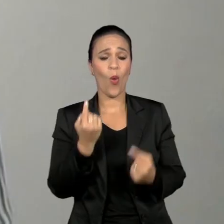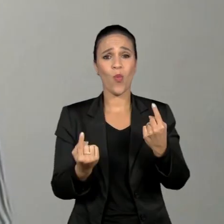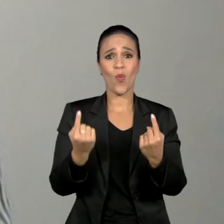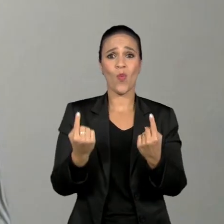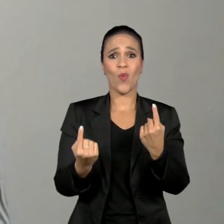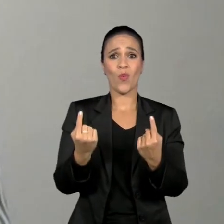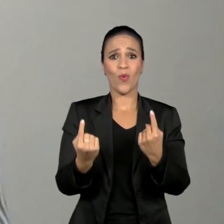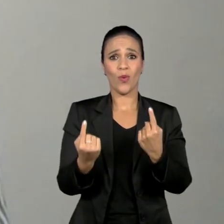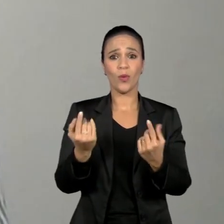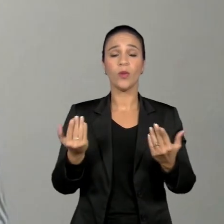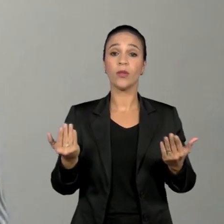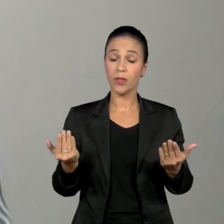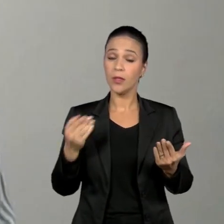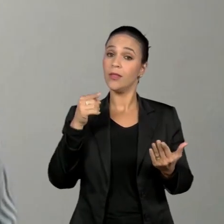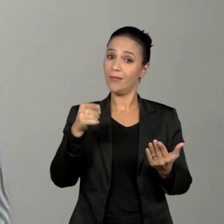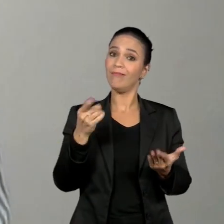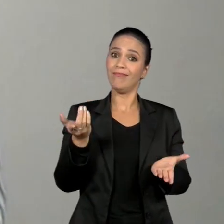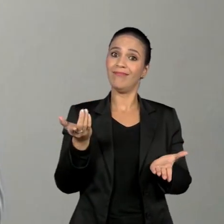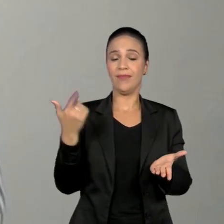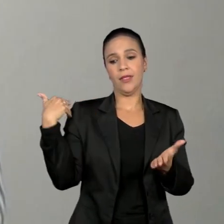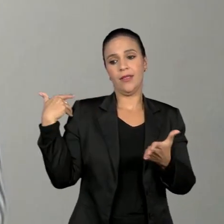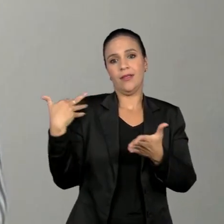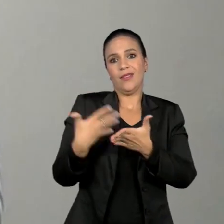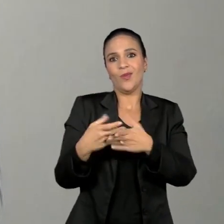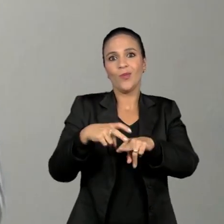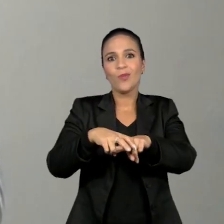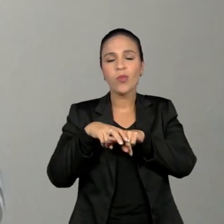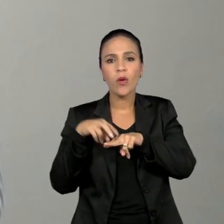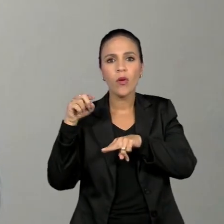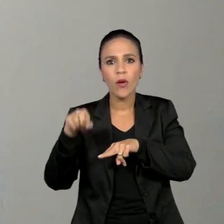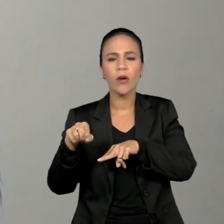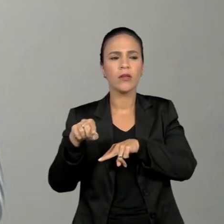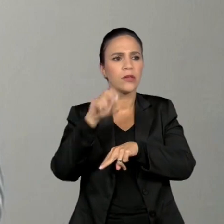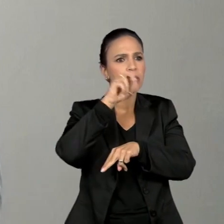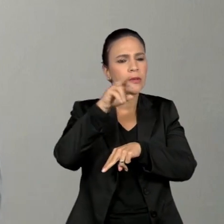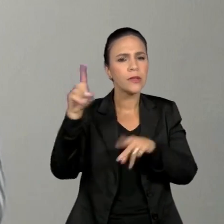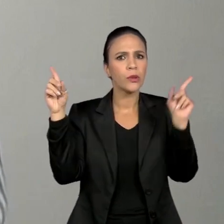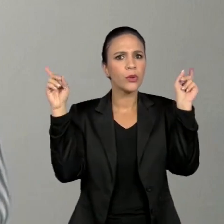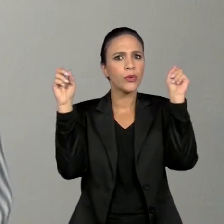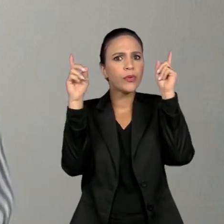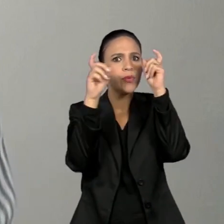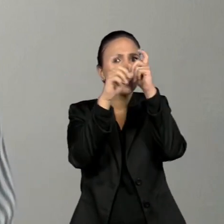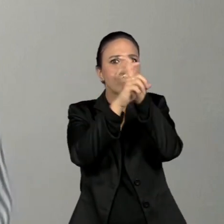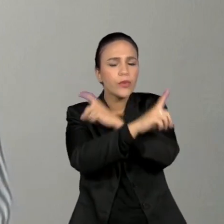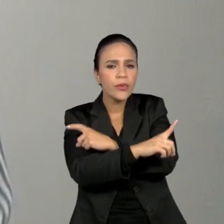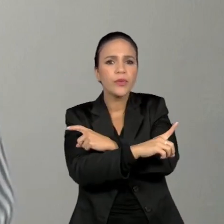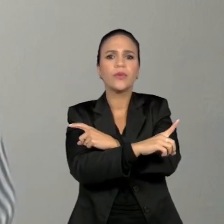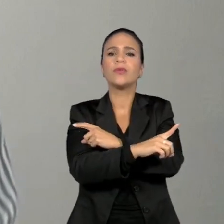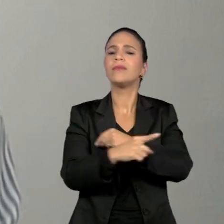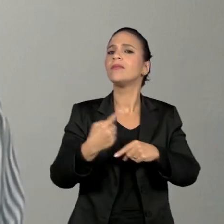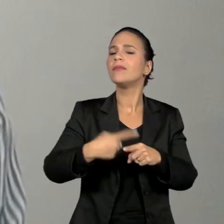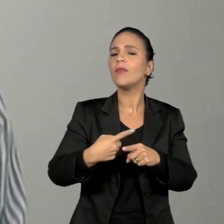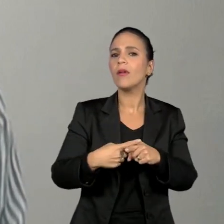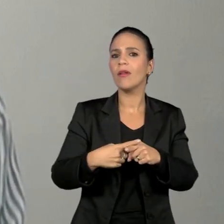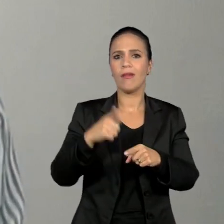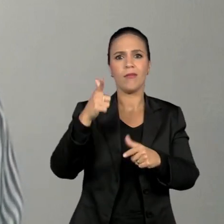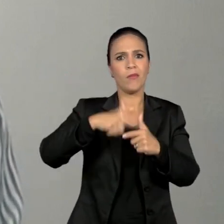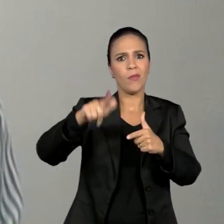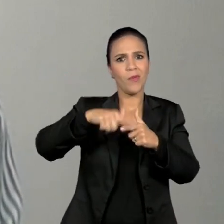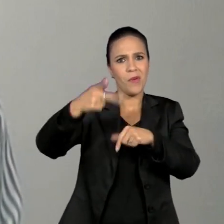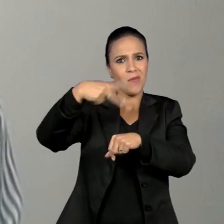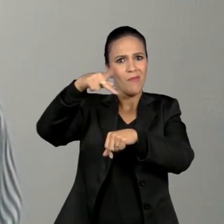mínimos. Tanto é que dá para ver no início de uma migração que eles possuem mais recursos, por exemplo, para pagar